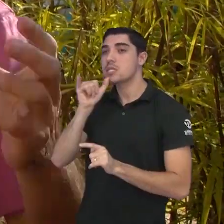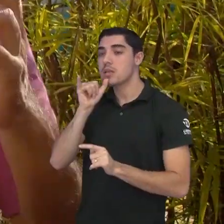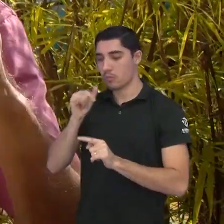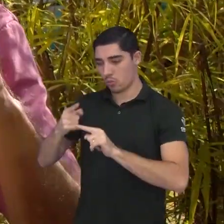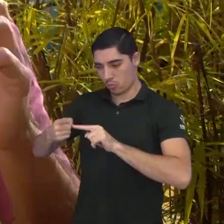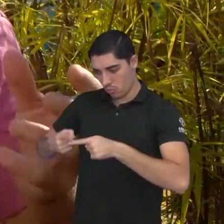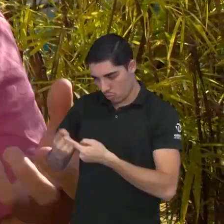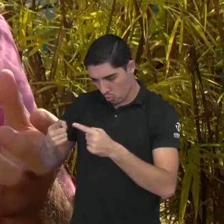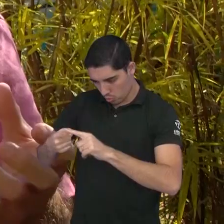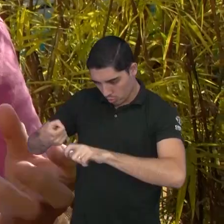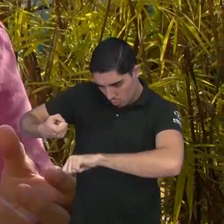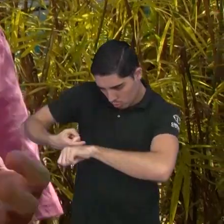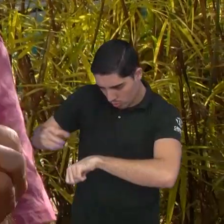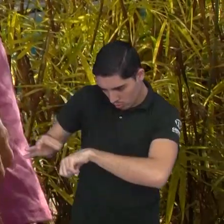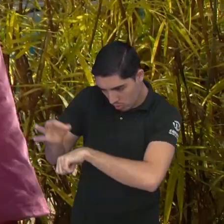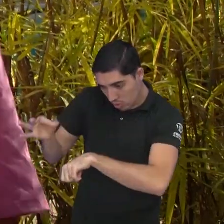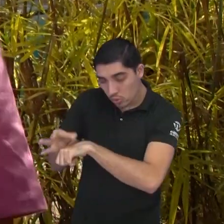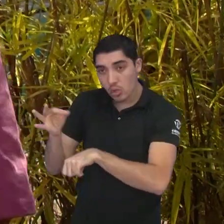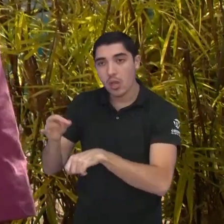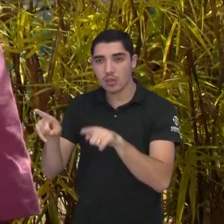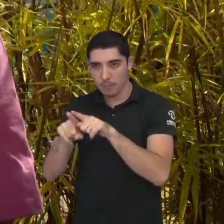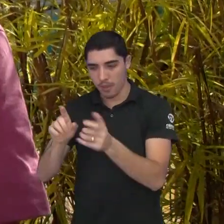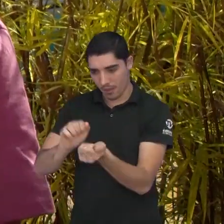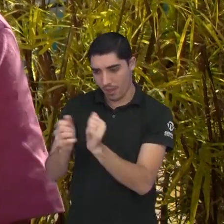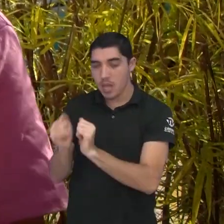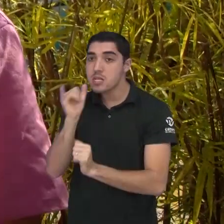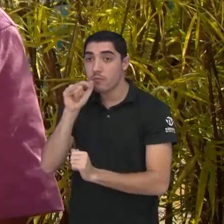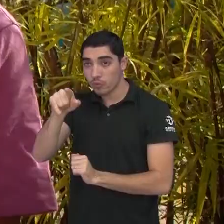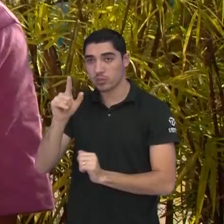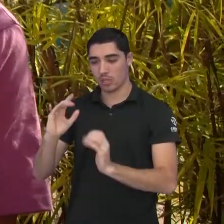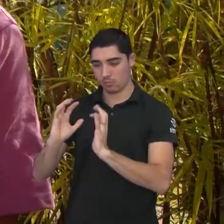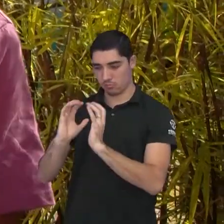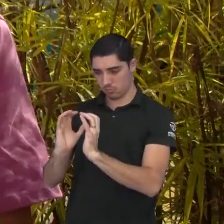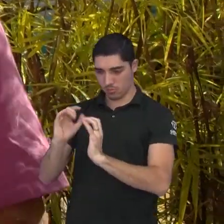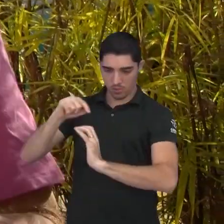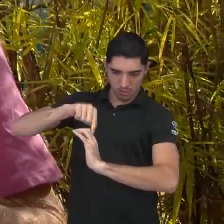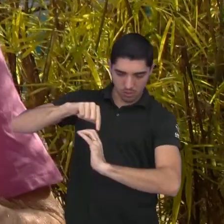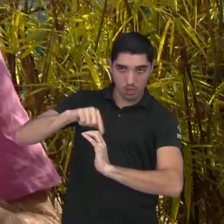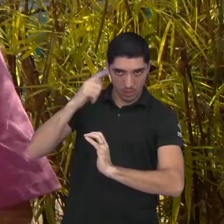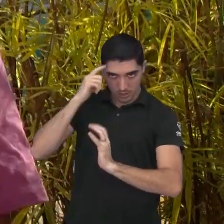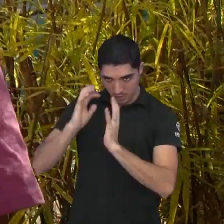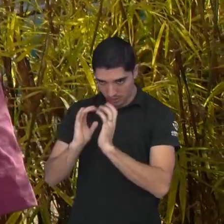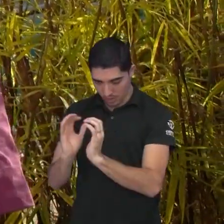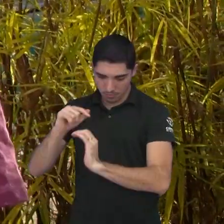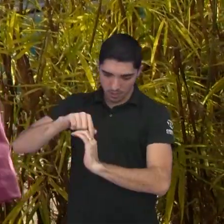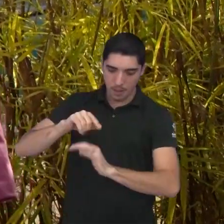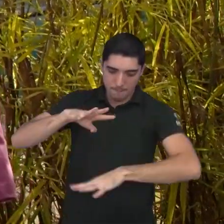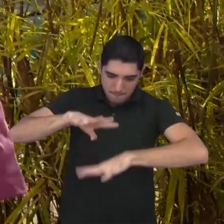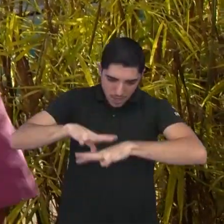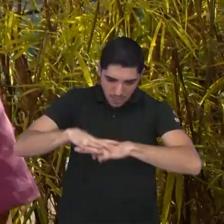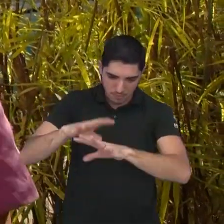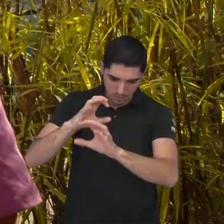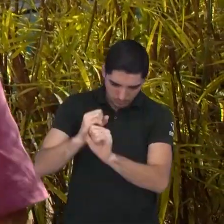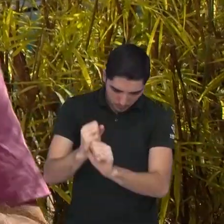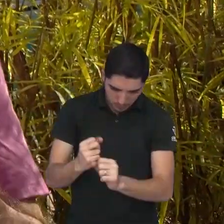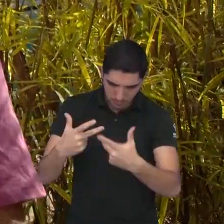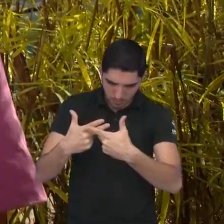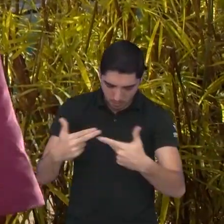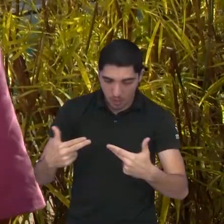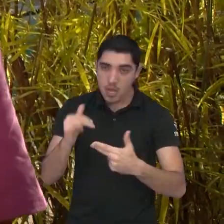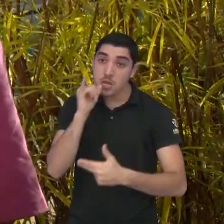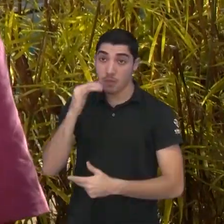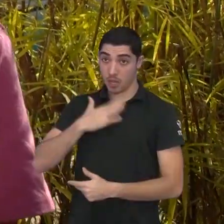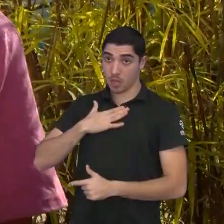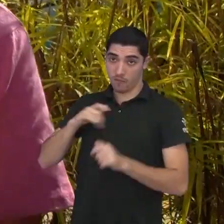a gente sempre está trabalhando os dois lados. Por quê? Você faz a parte do cálculo, a parte da matemática, a cortagem das tecelas, no meu caso, que são